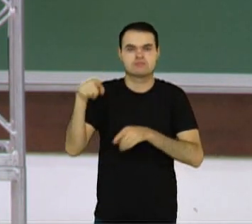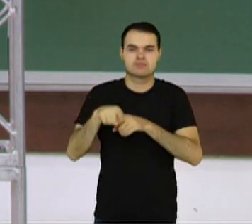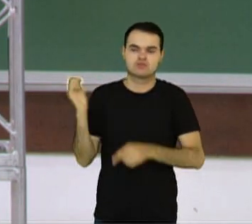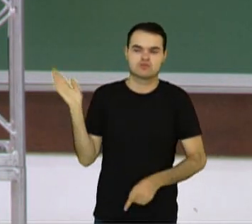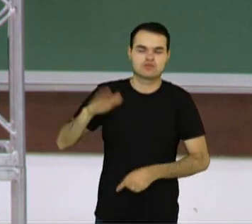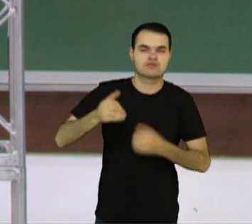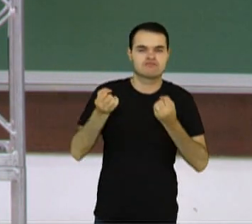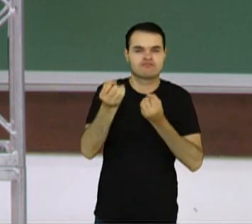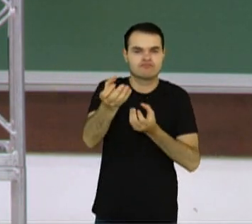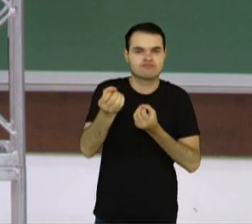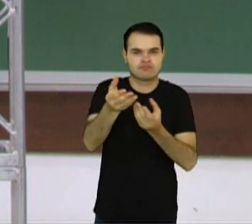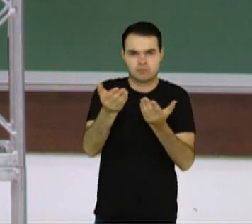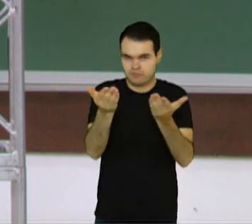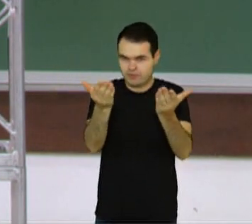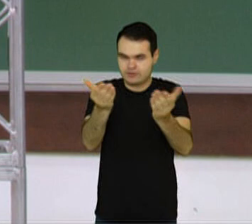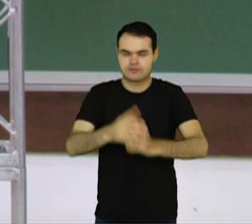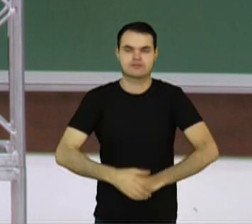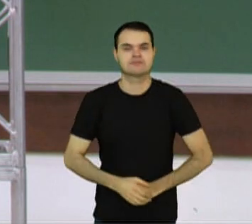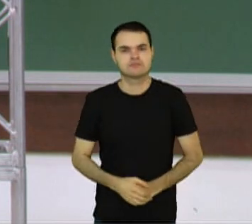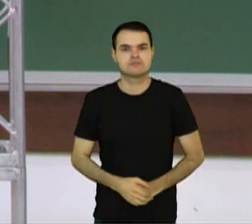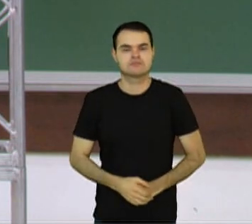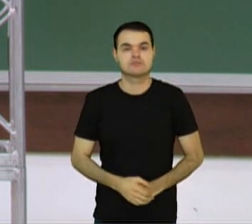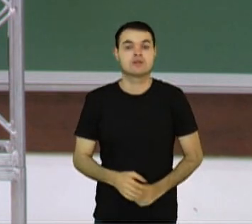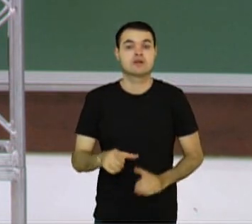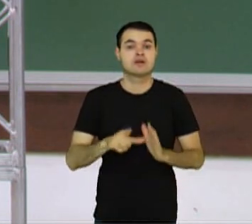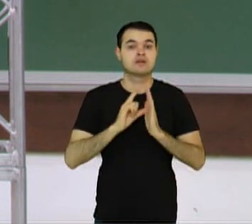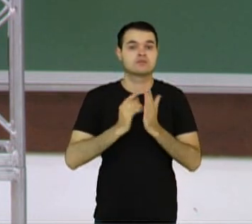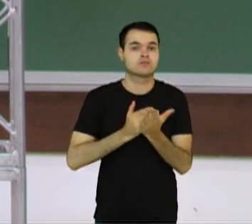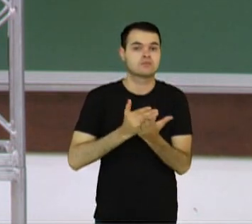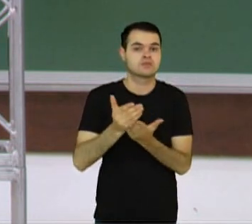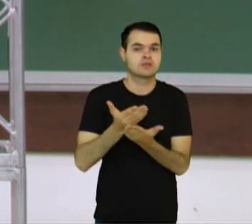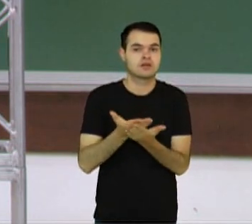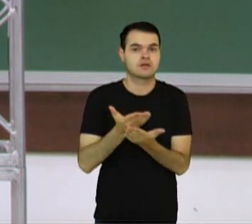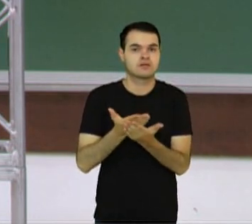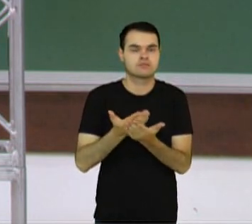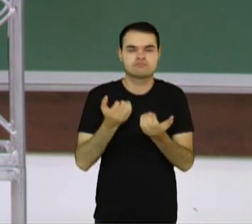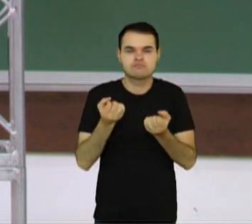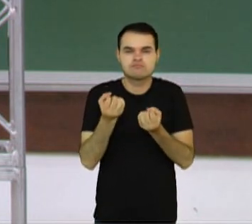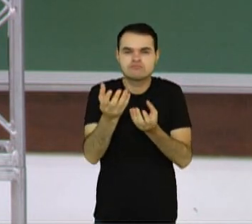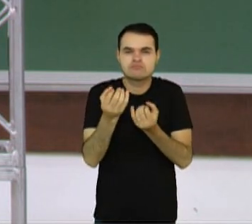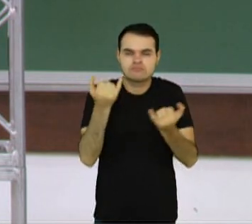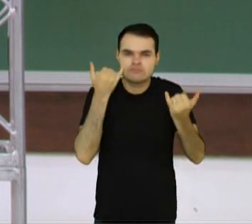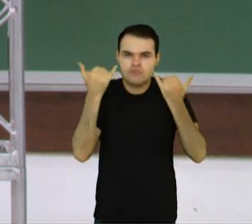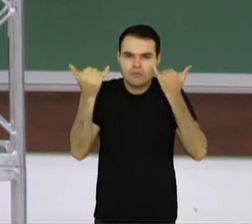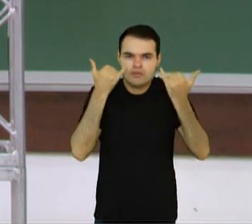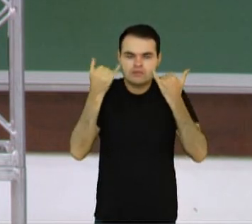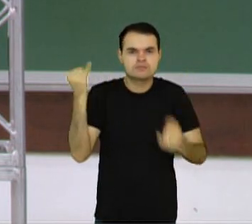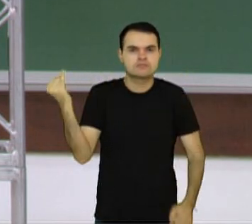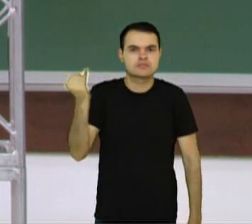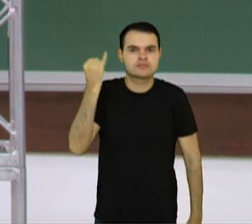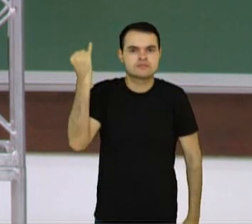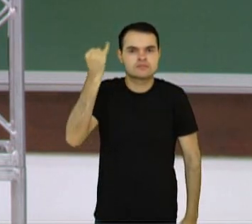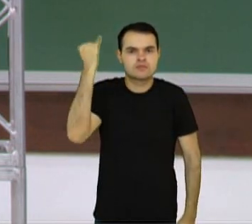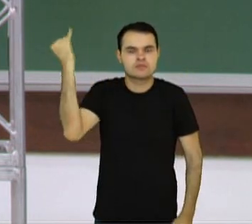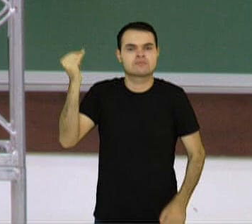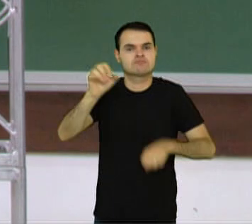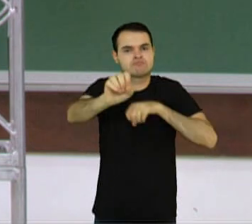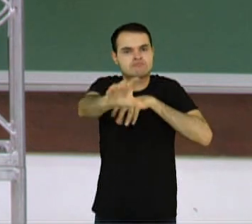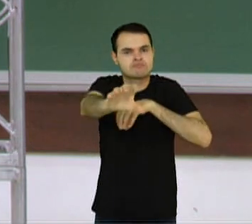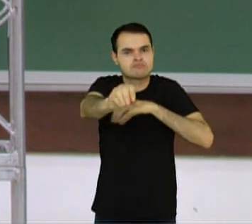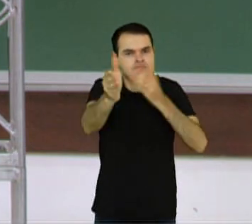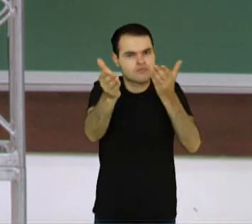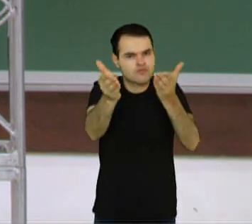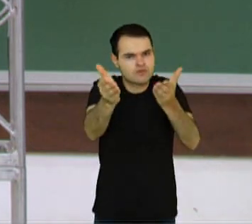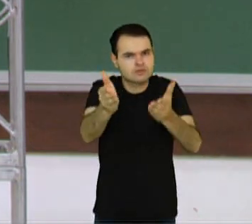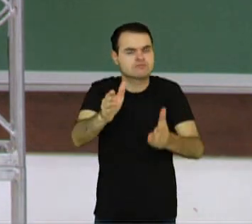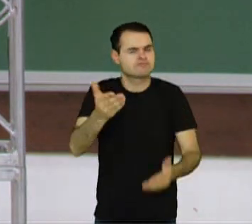algumas informações para vocês. Antes de começar a aula, vamos ler algumas informações que é de suma importância para o seu processo educacional. Então vamos